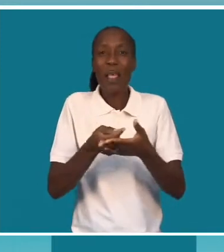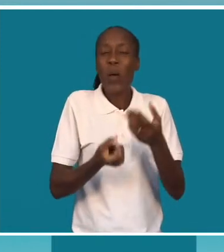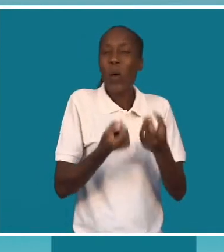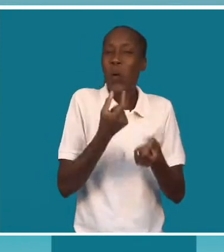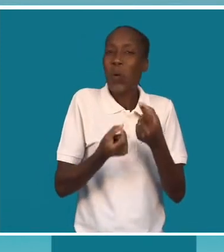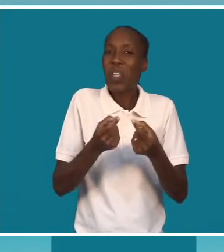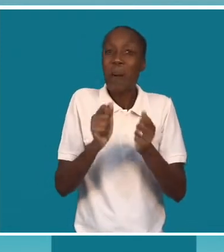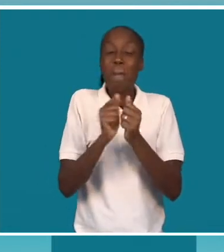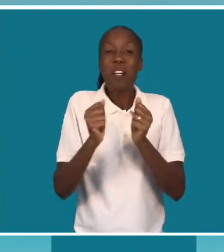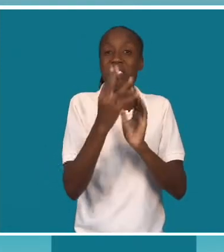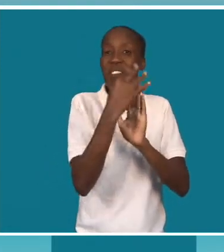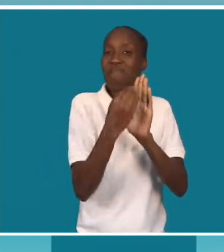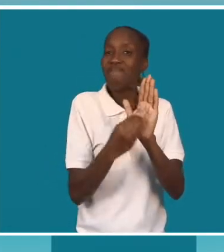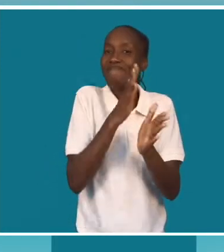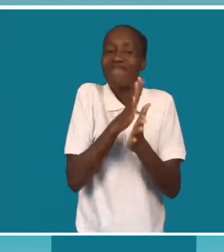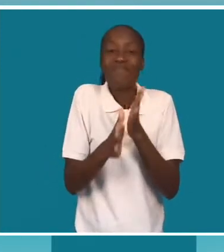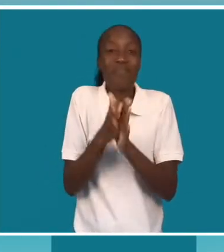nada.